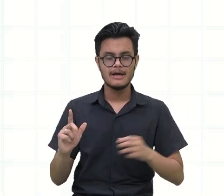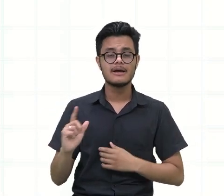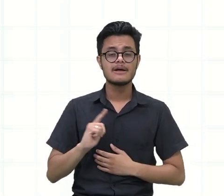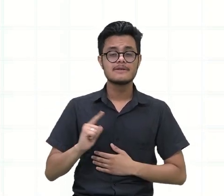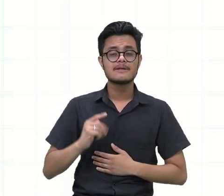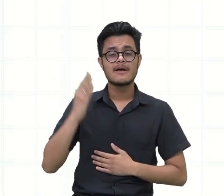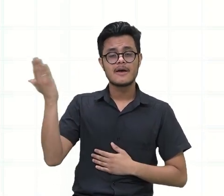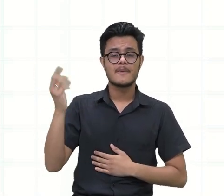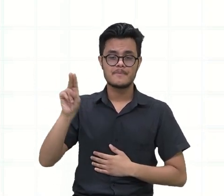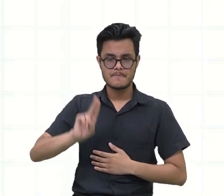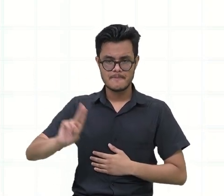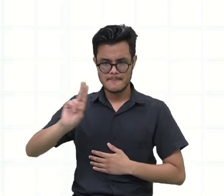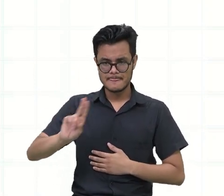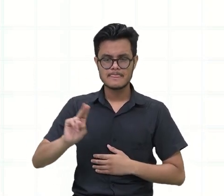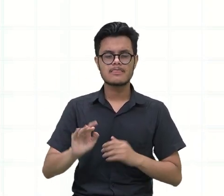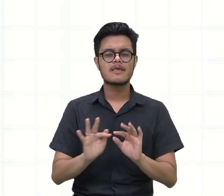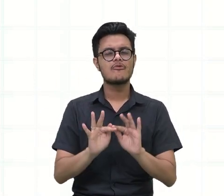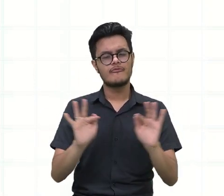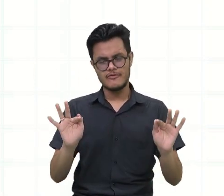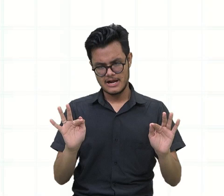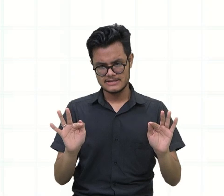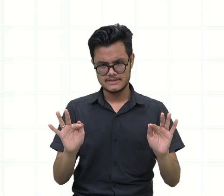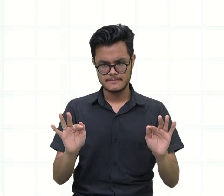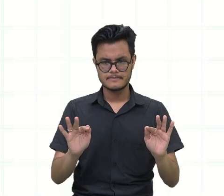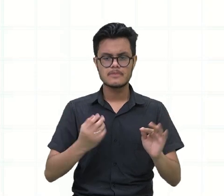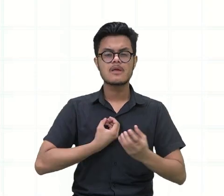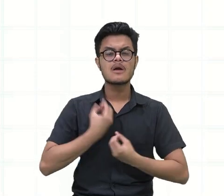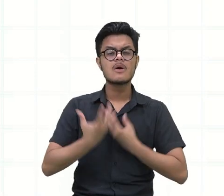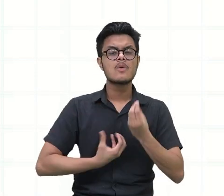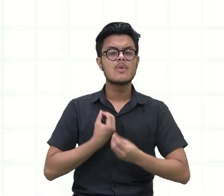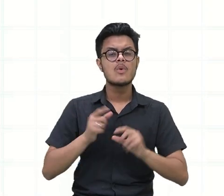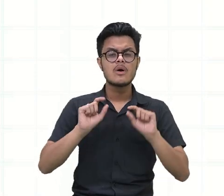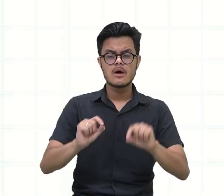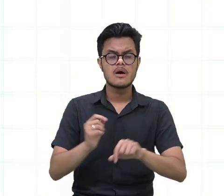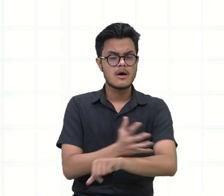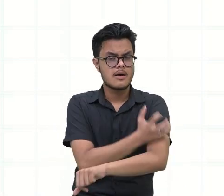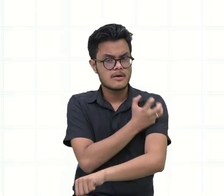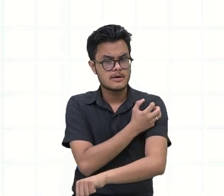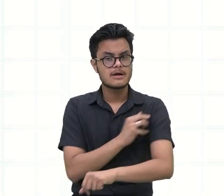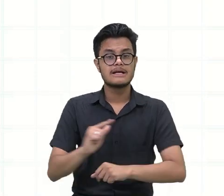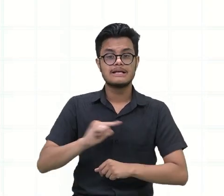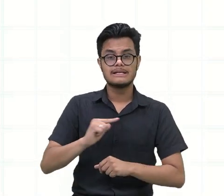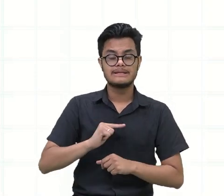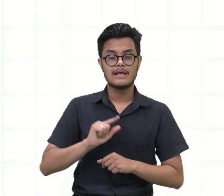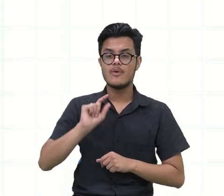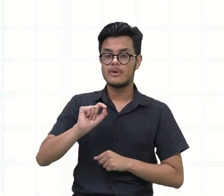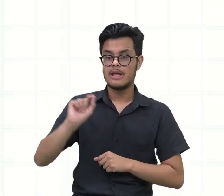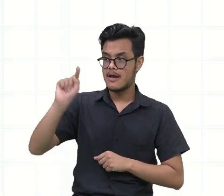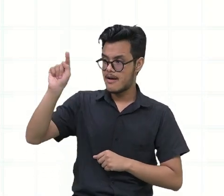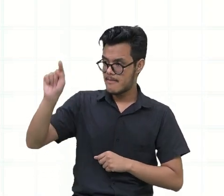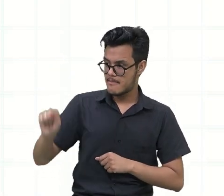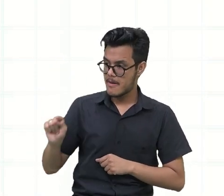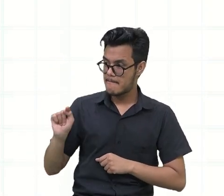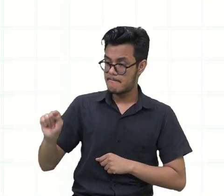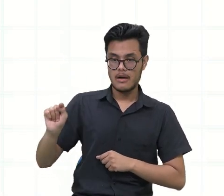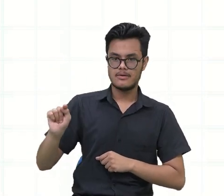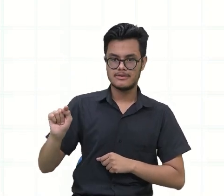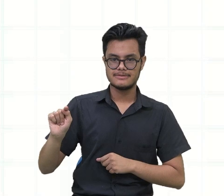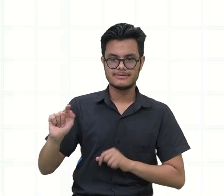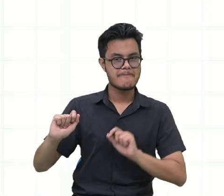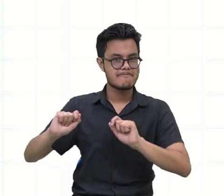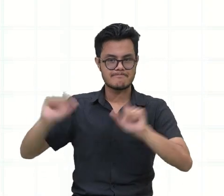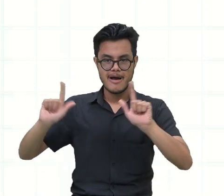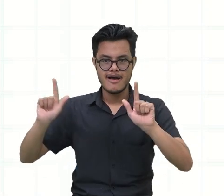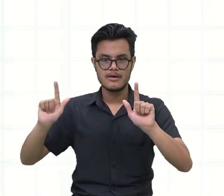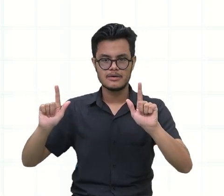ao utilizarmos a frase exclamativa, vai aparecer a exclamação aqui, ó, geralmente, né, no